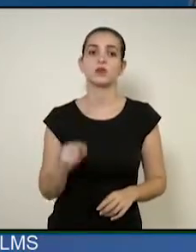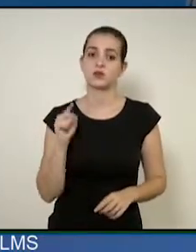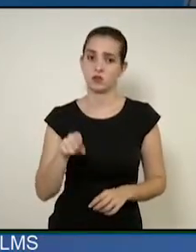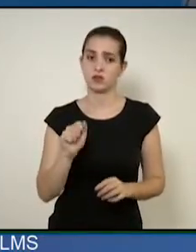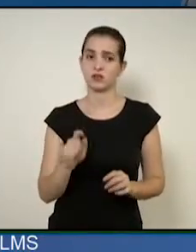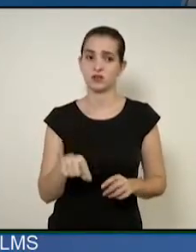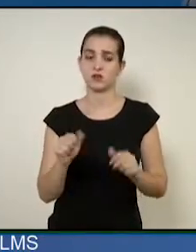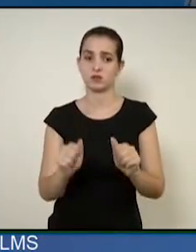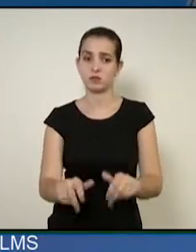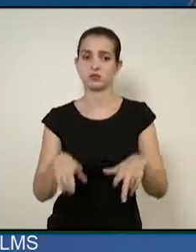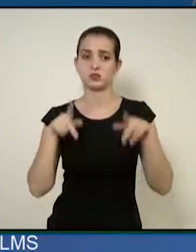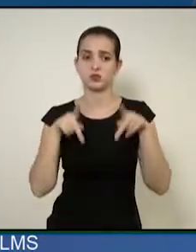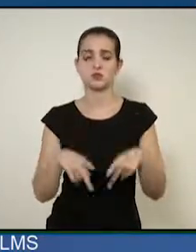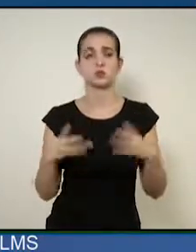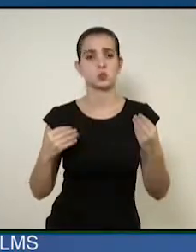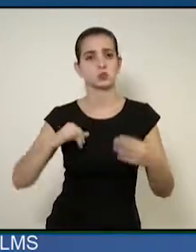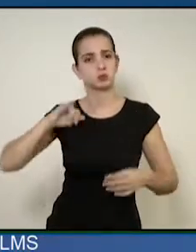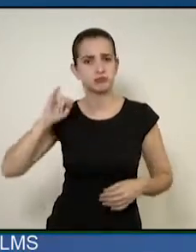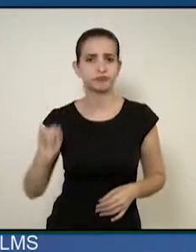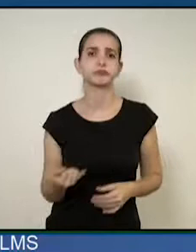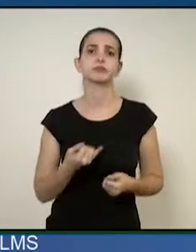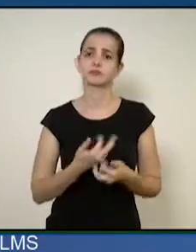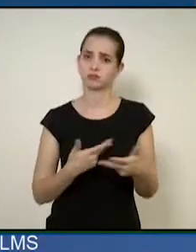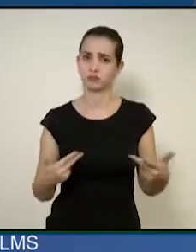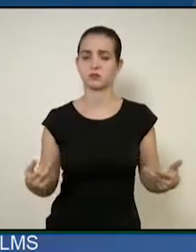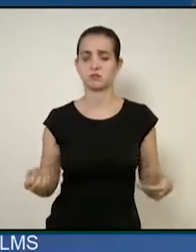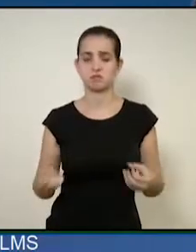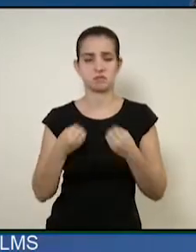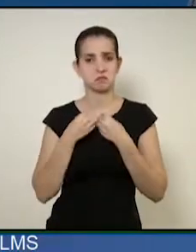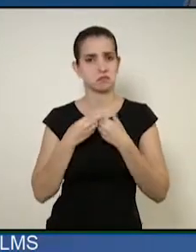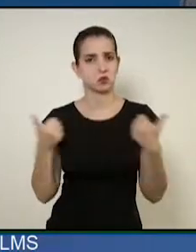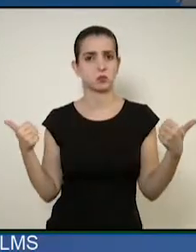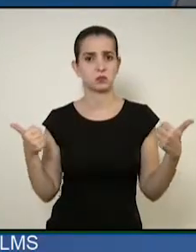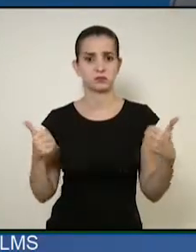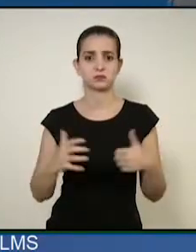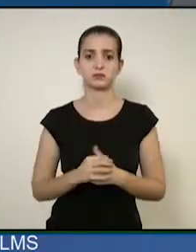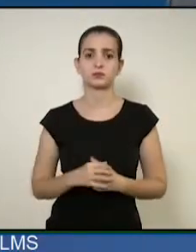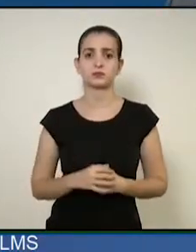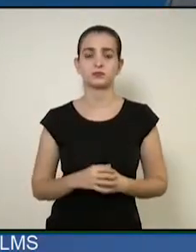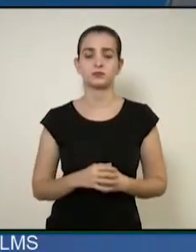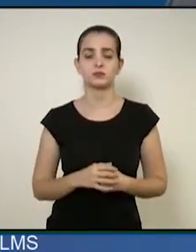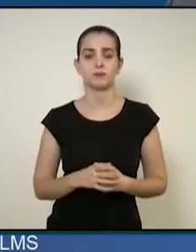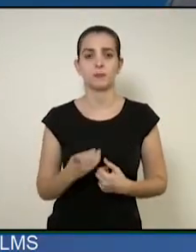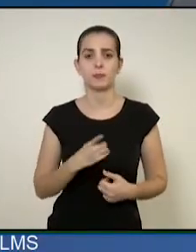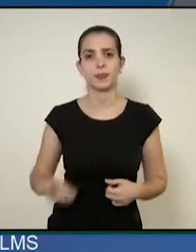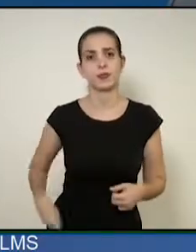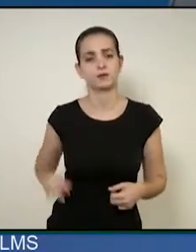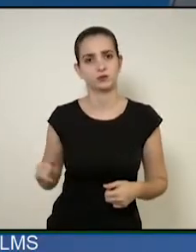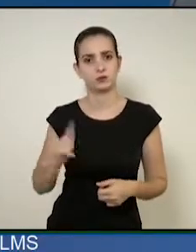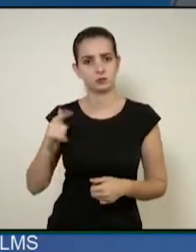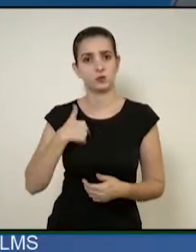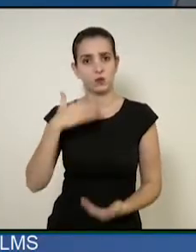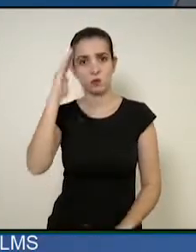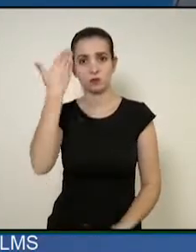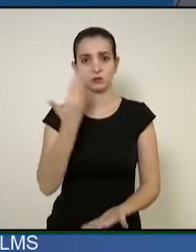audiência muito proveitosa, deputado João Grandão, que eu acredito